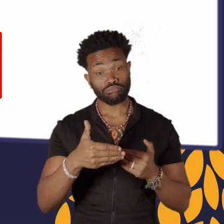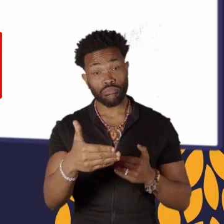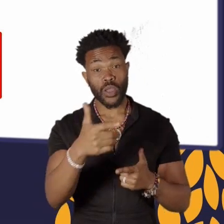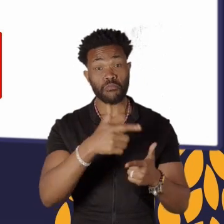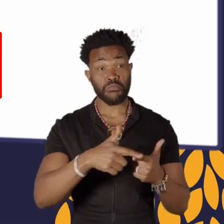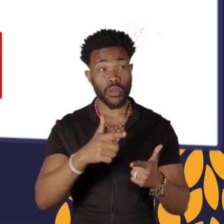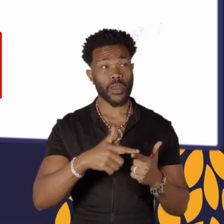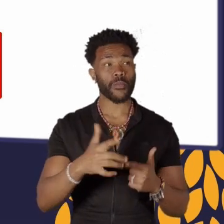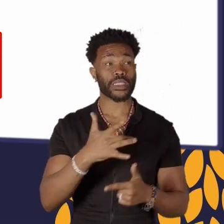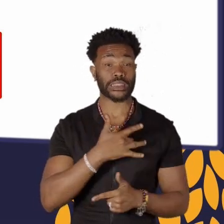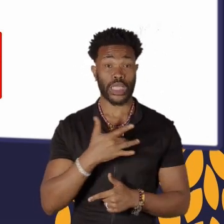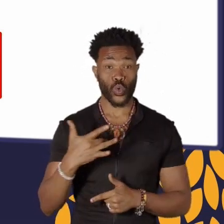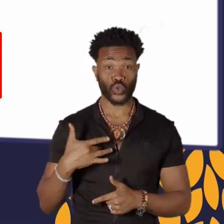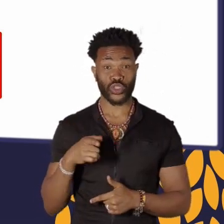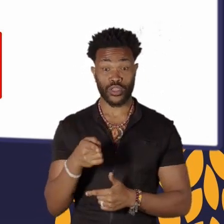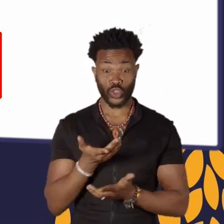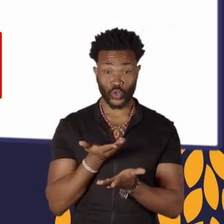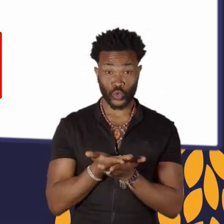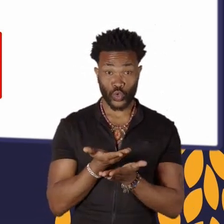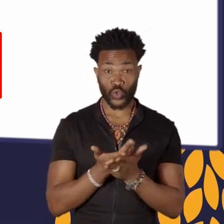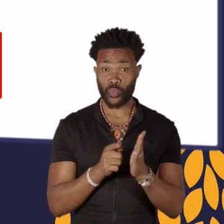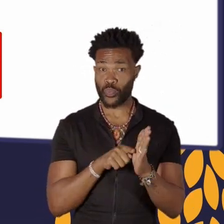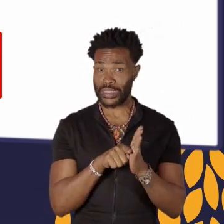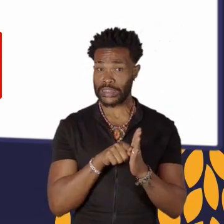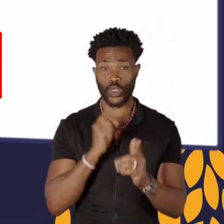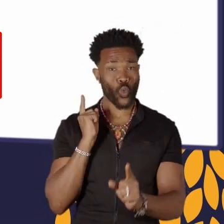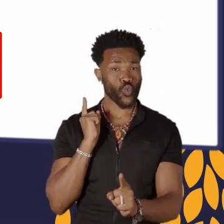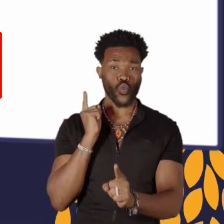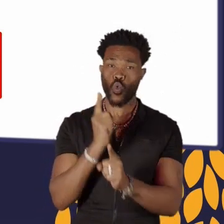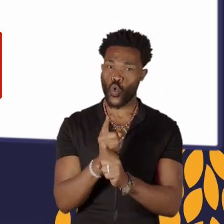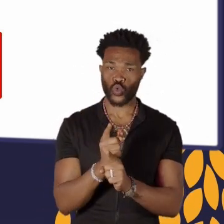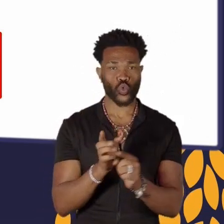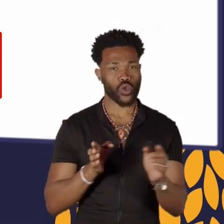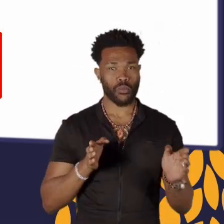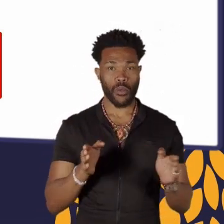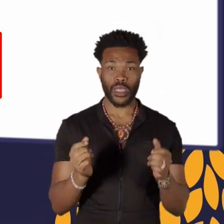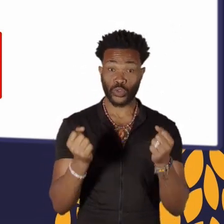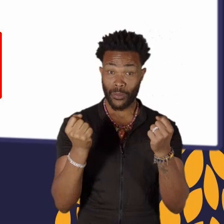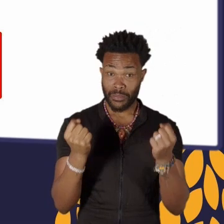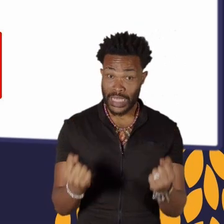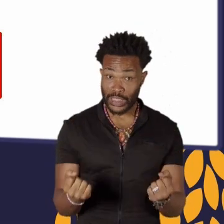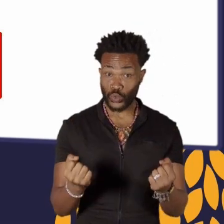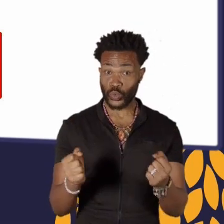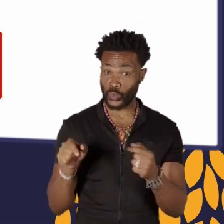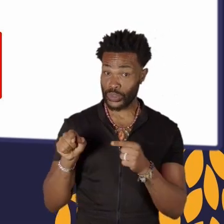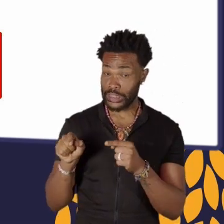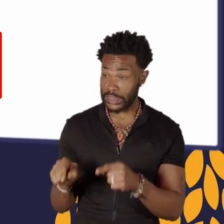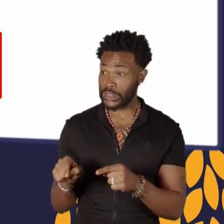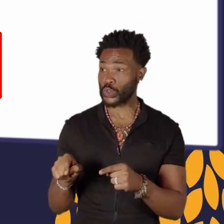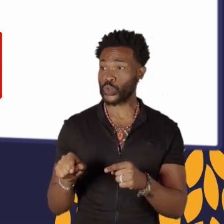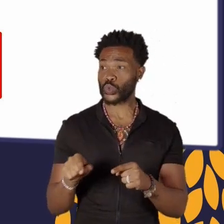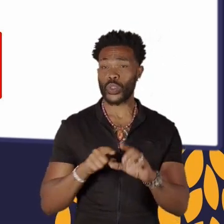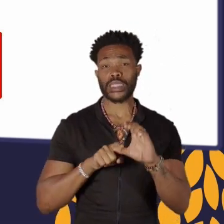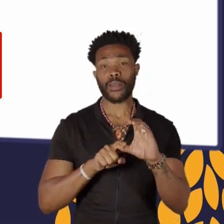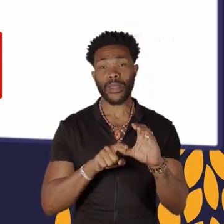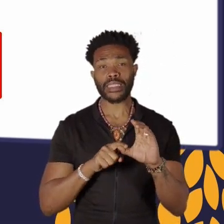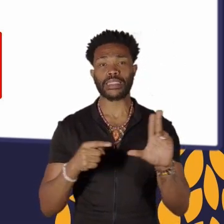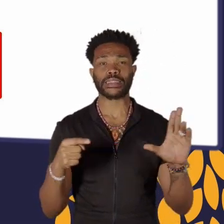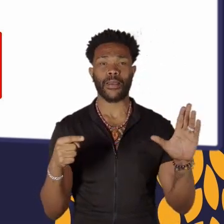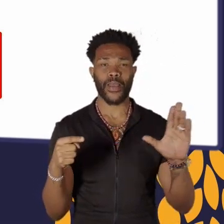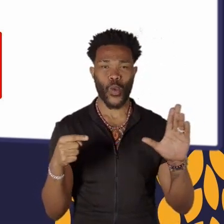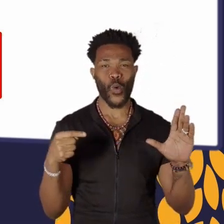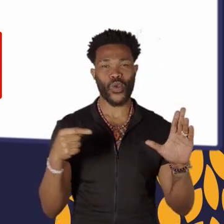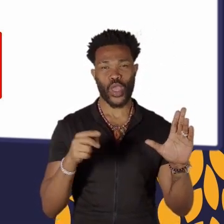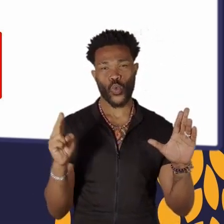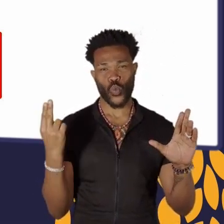saúde, e nesse estudo não foi encontrado um aumento desse peso para a dependência de maconha no Uruguai, que